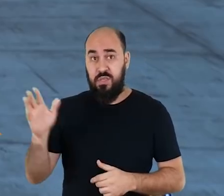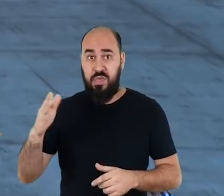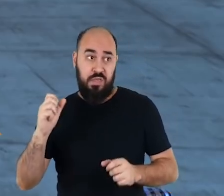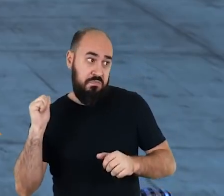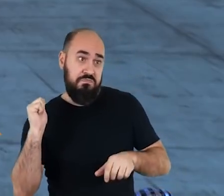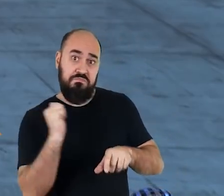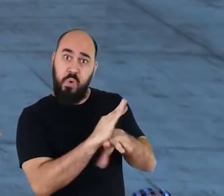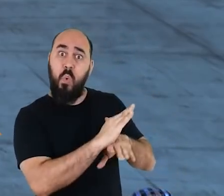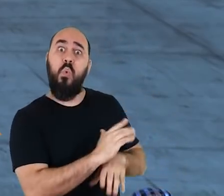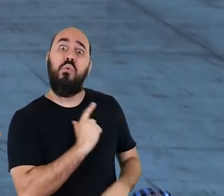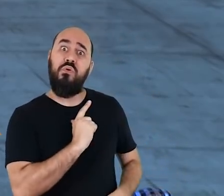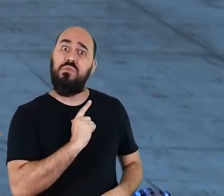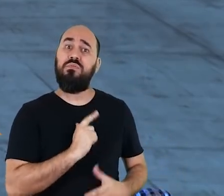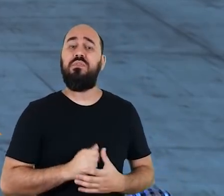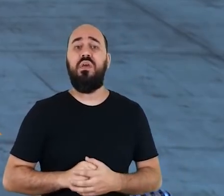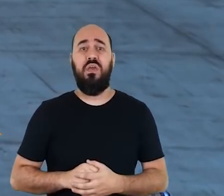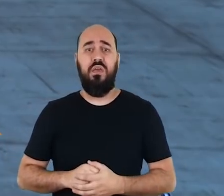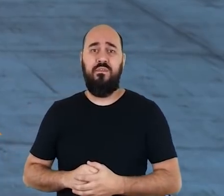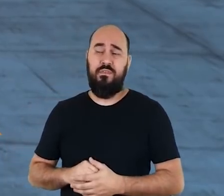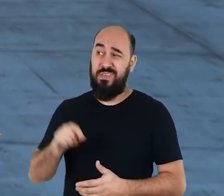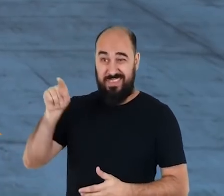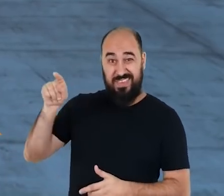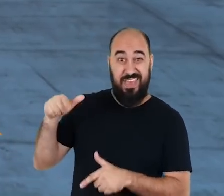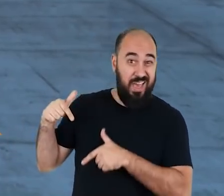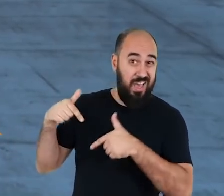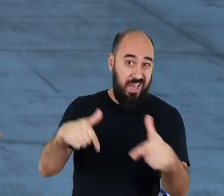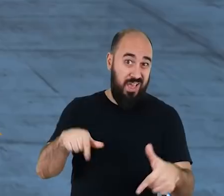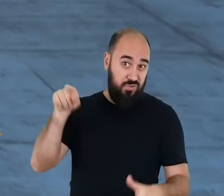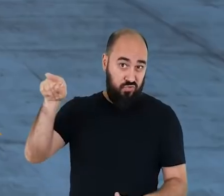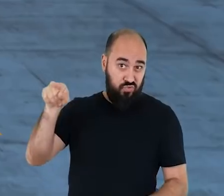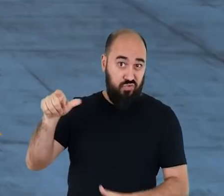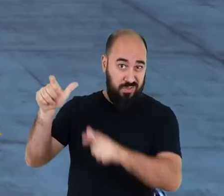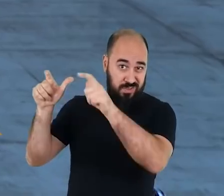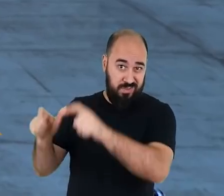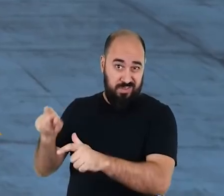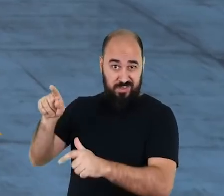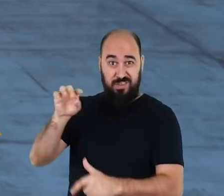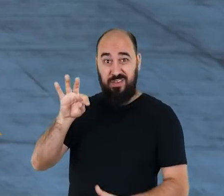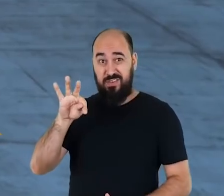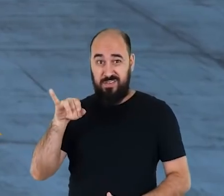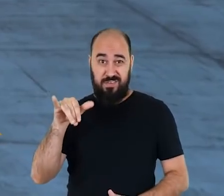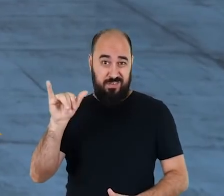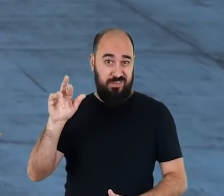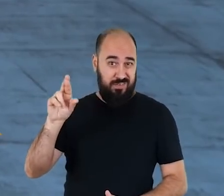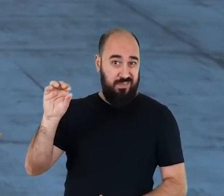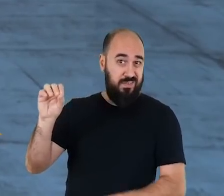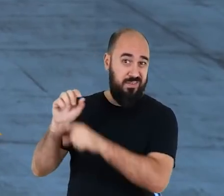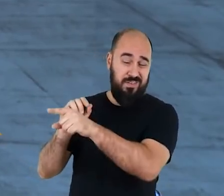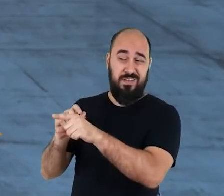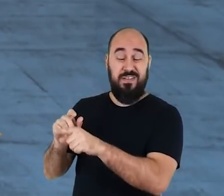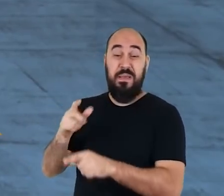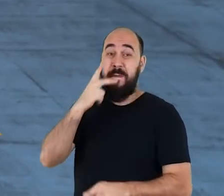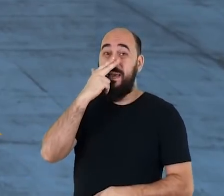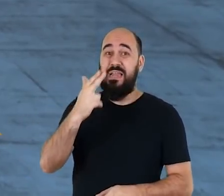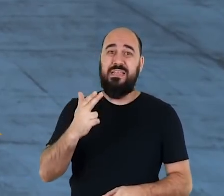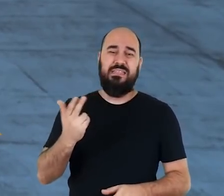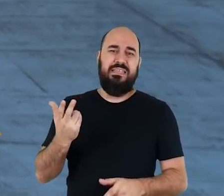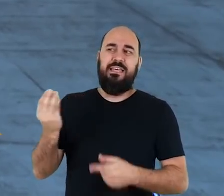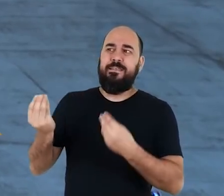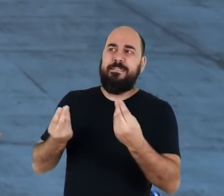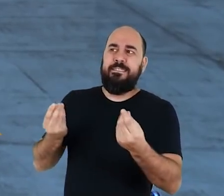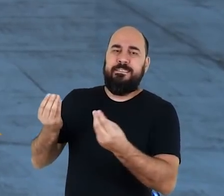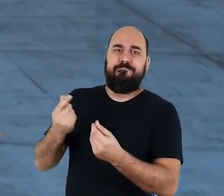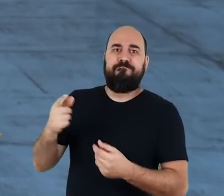dos judeus. Aliás, tal atitude dos moradores da cidade de Tiro no Antigo Testamento acabou rendendo